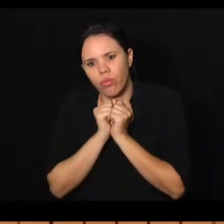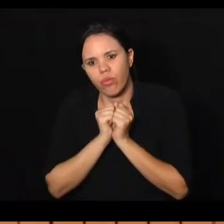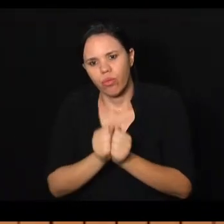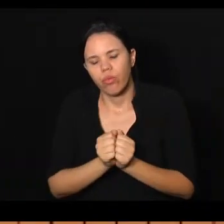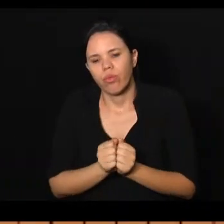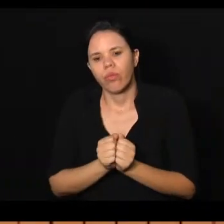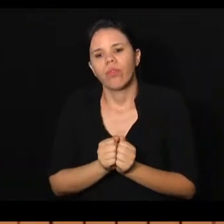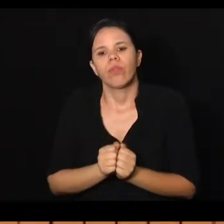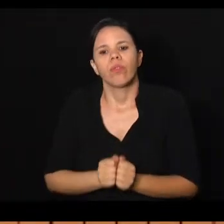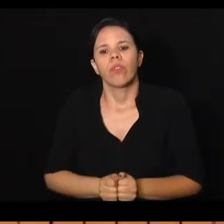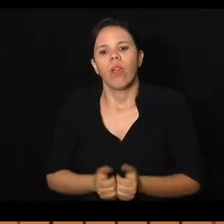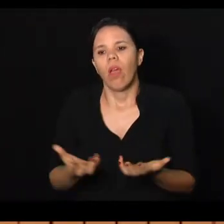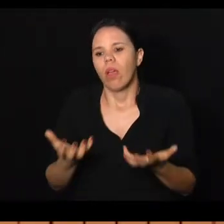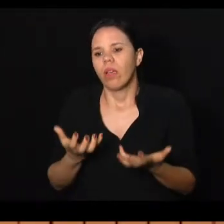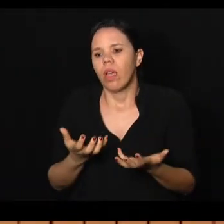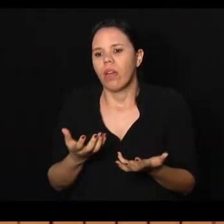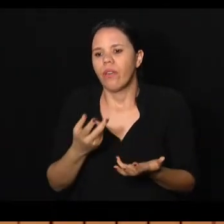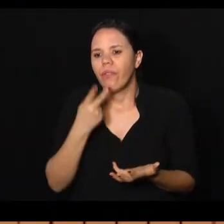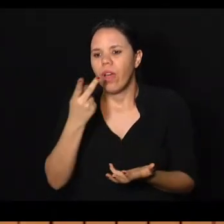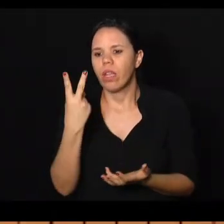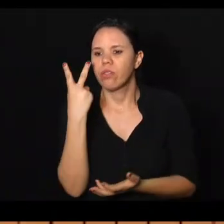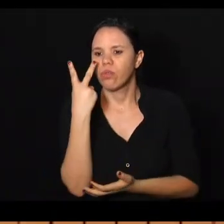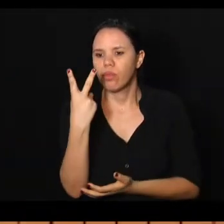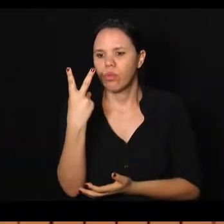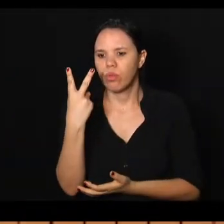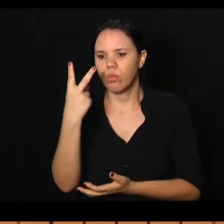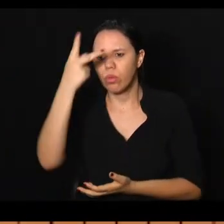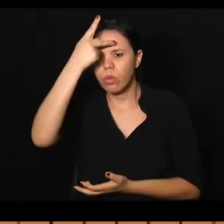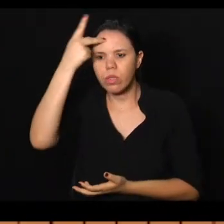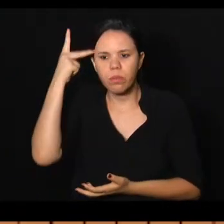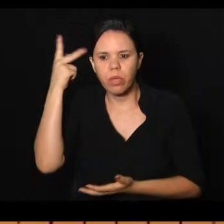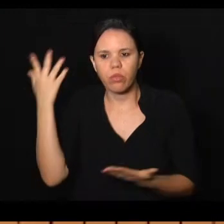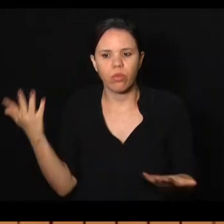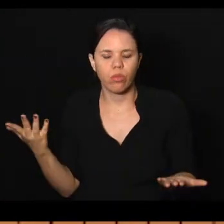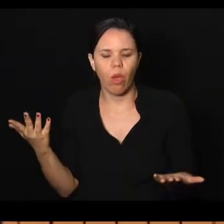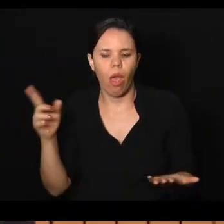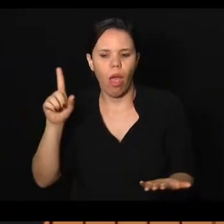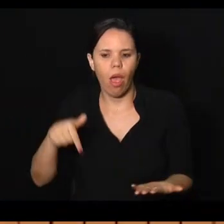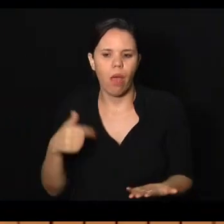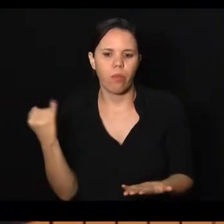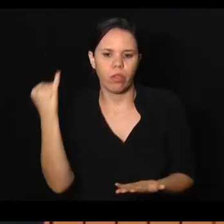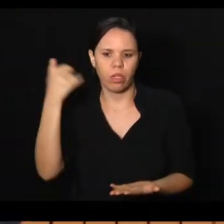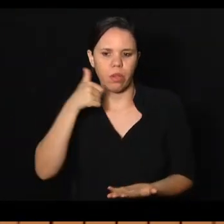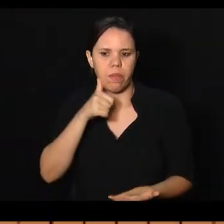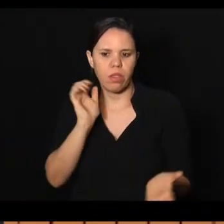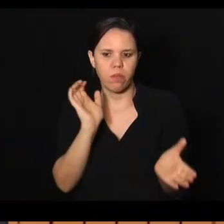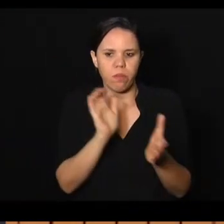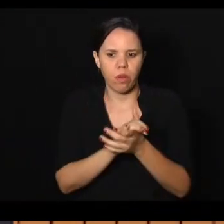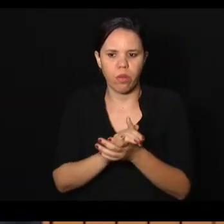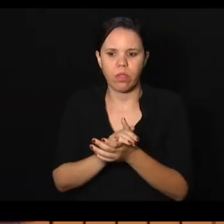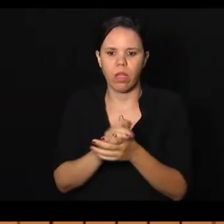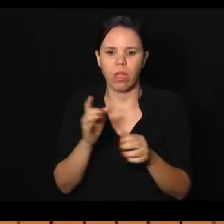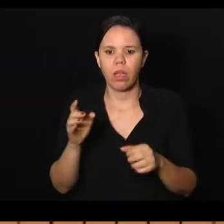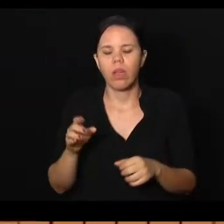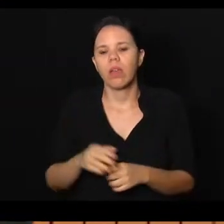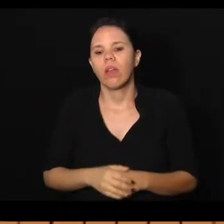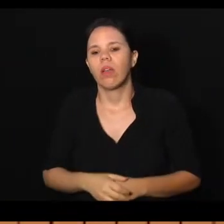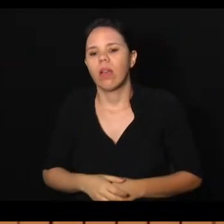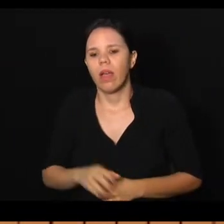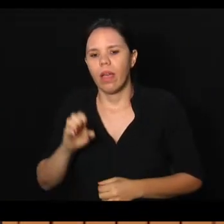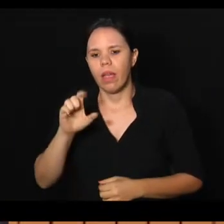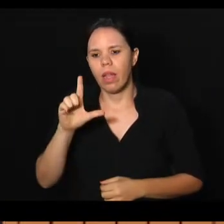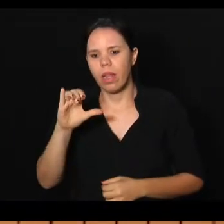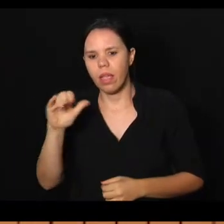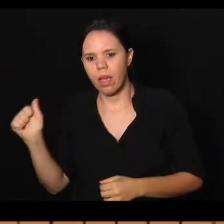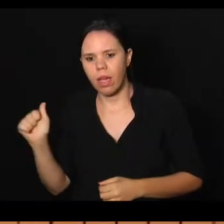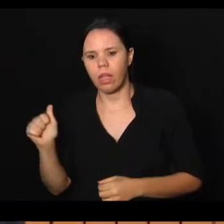citar duas pessoas que, para mim, é muito importante. A minha esposa, a professora Eliana Renata, em nome dela eu cumprimento todas